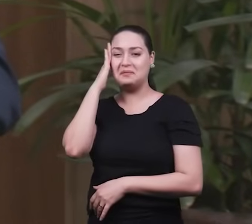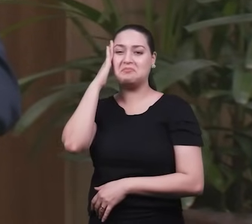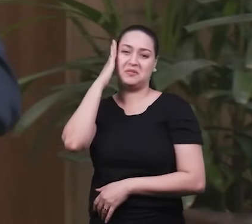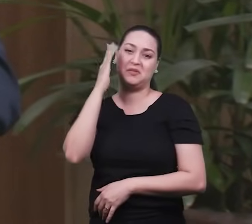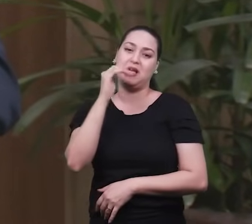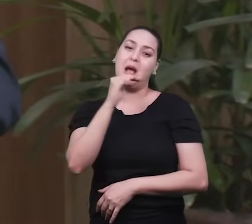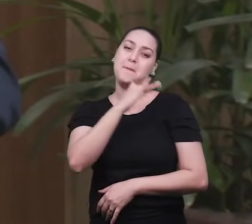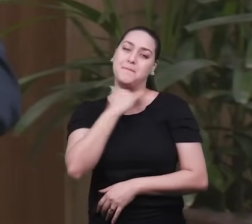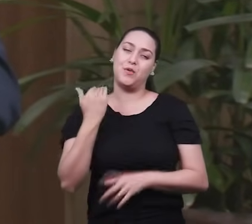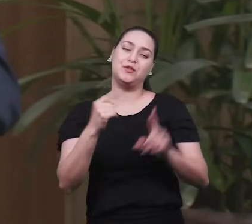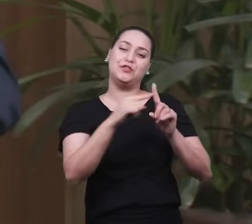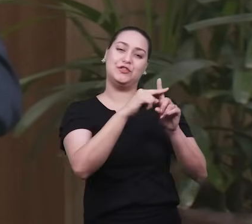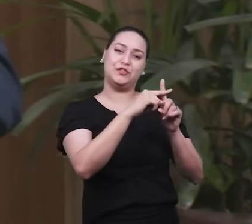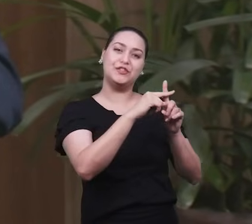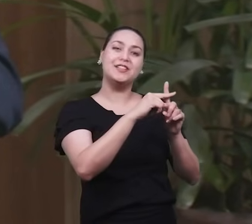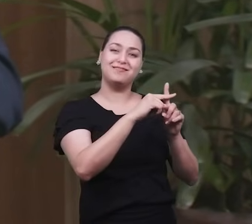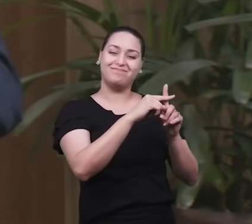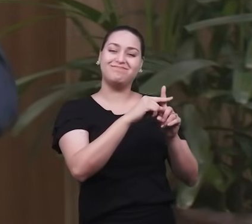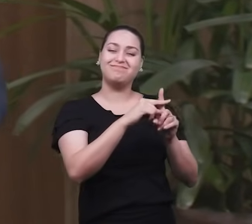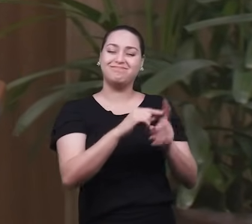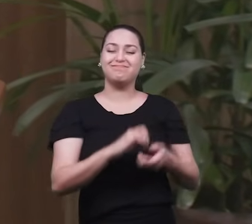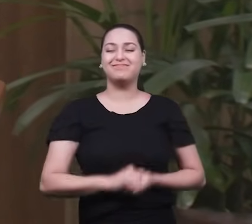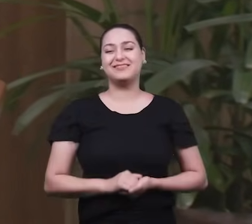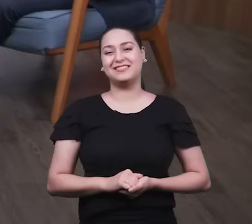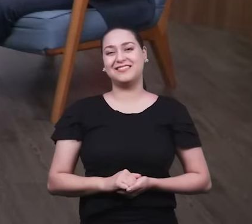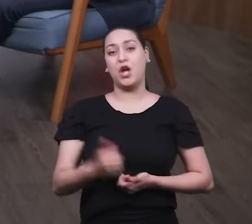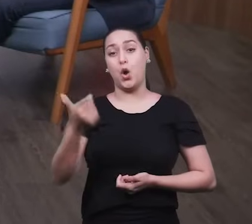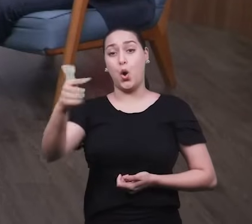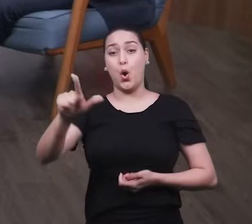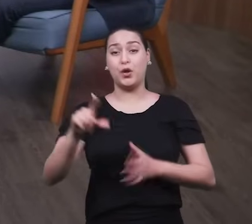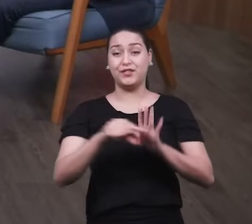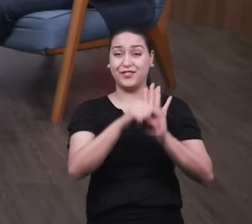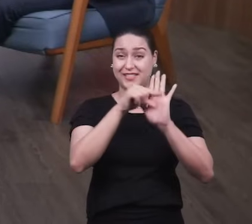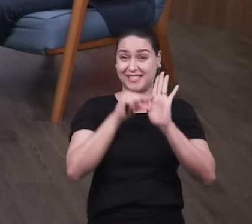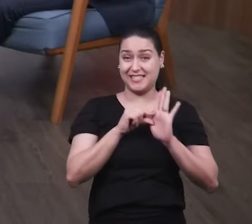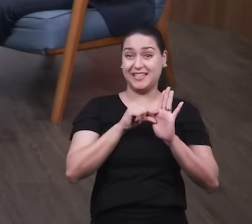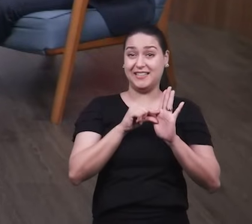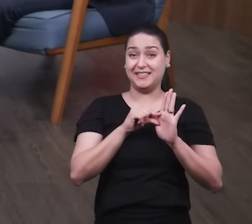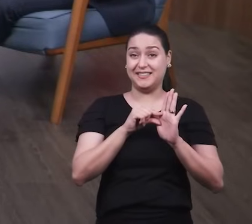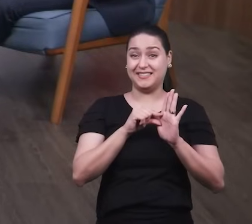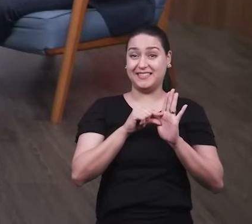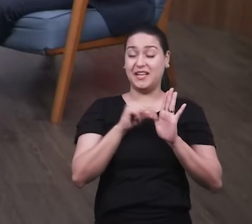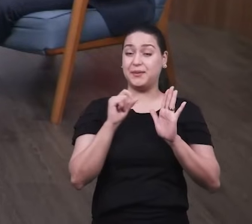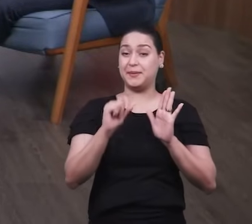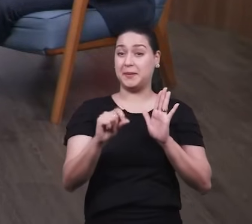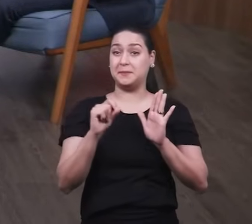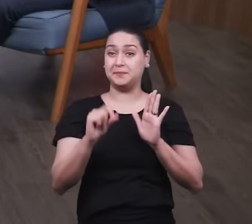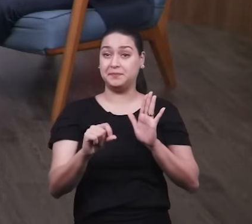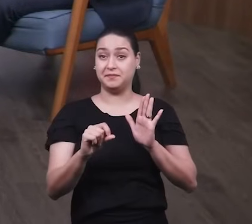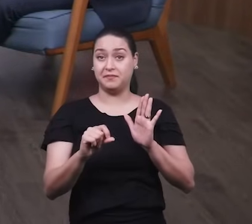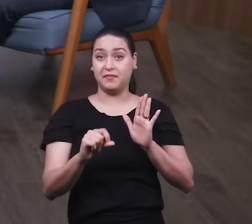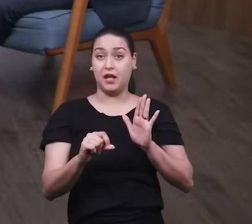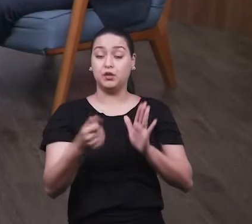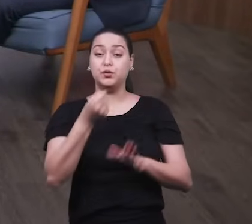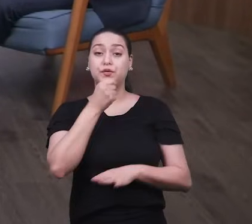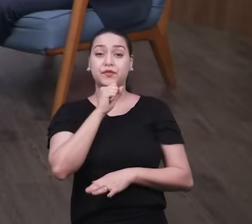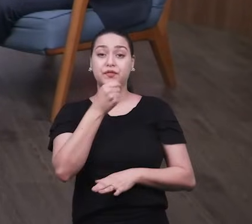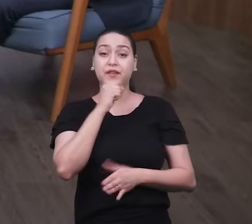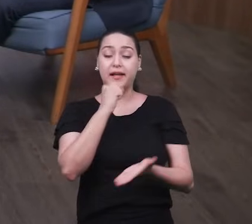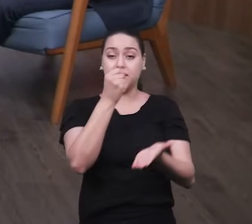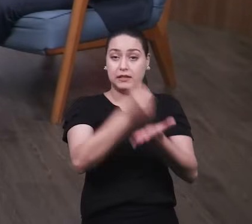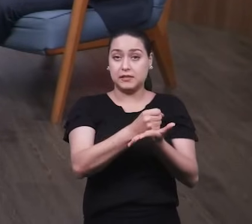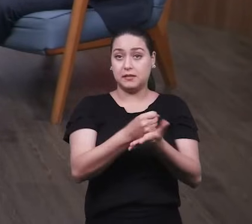Amém. Sacrifício. Né? Mas eu vou já passar para um outro versículo, que lá no